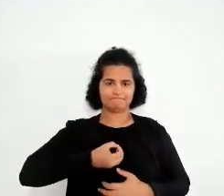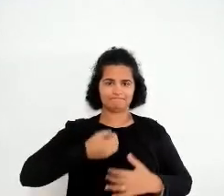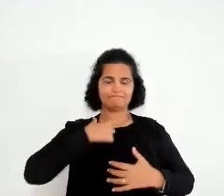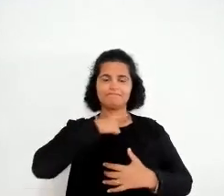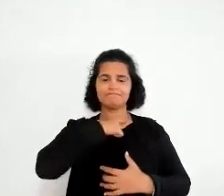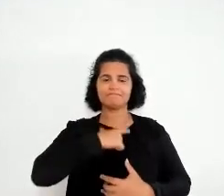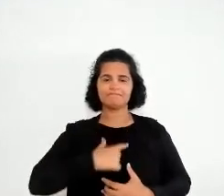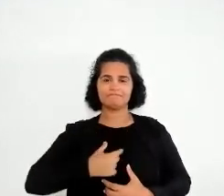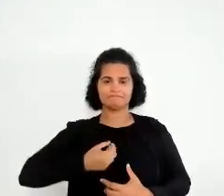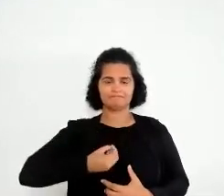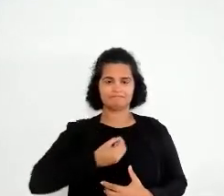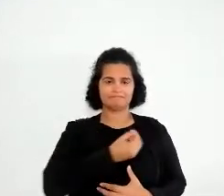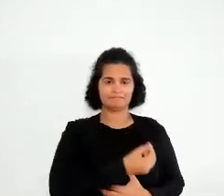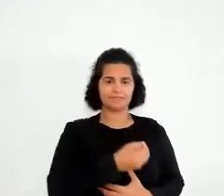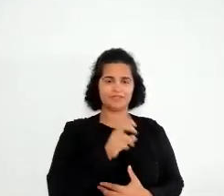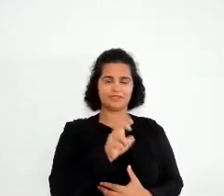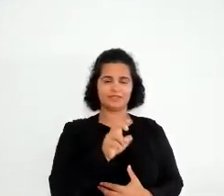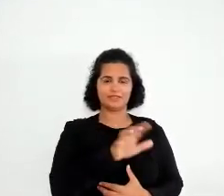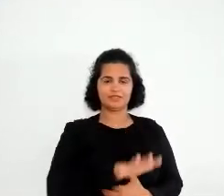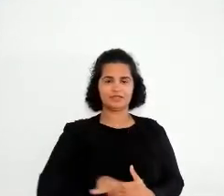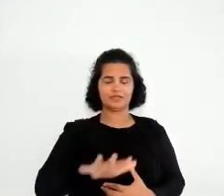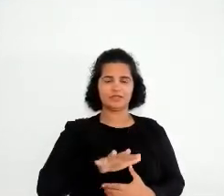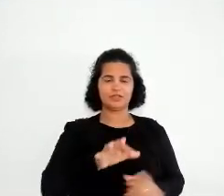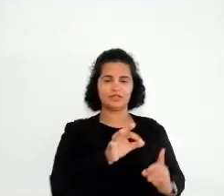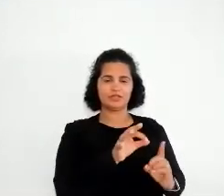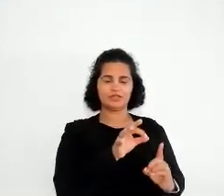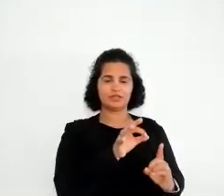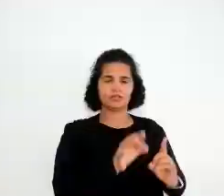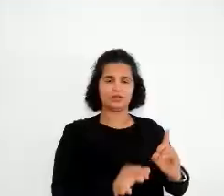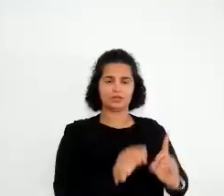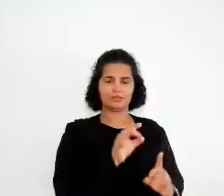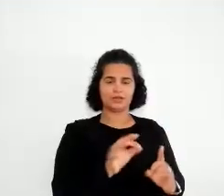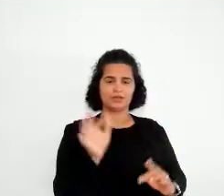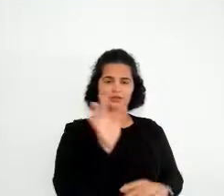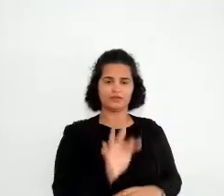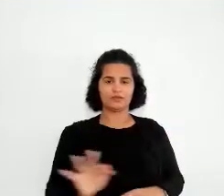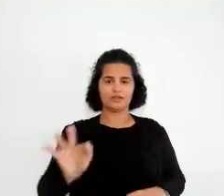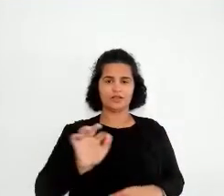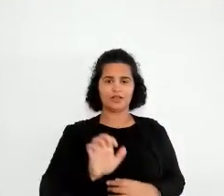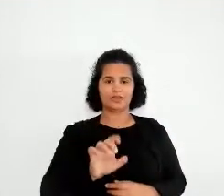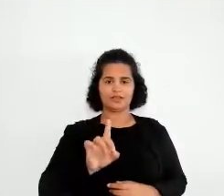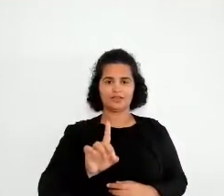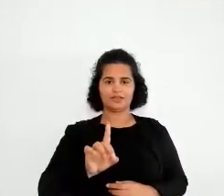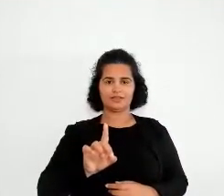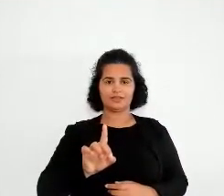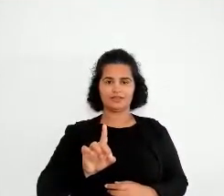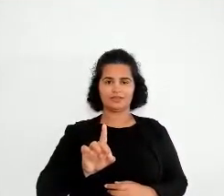Região, desembargador federal Edilson Pereira Nobre.